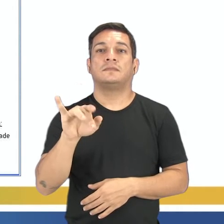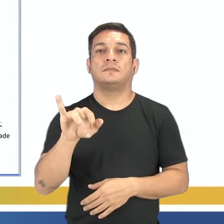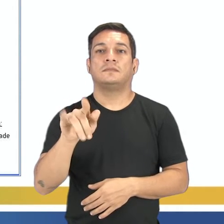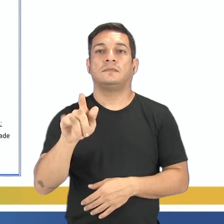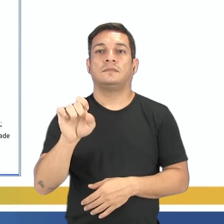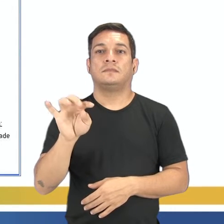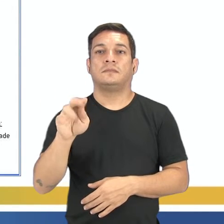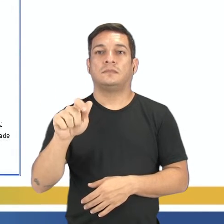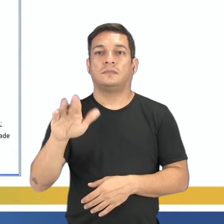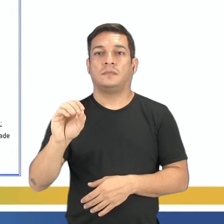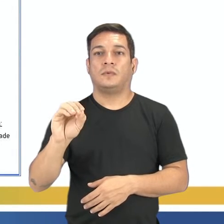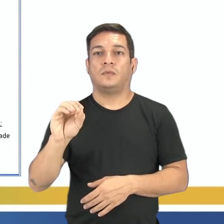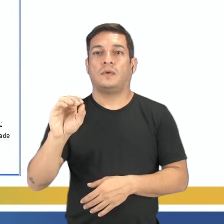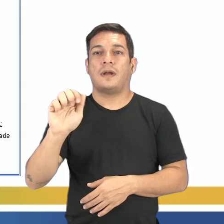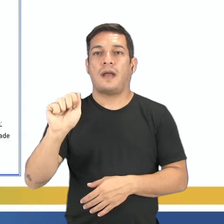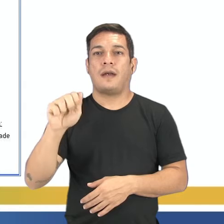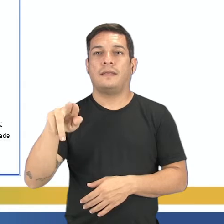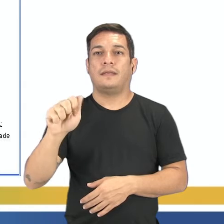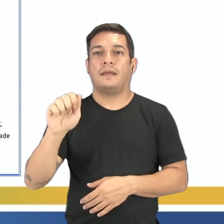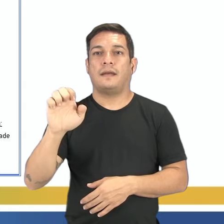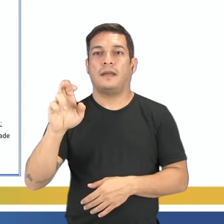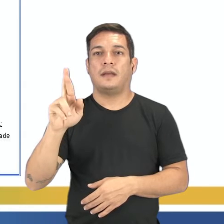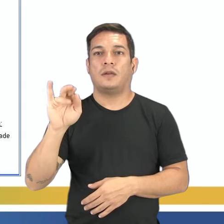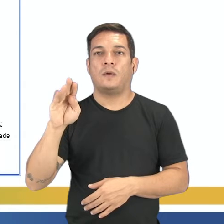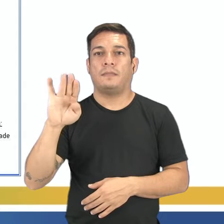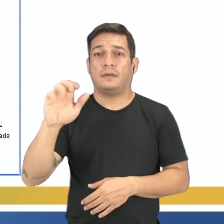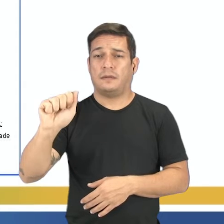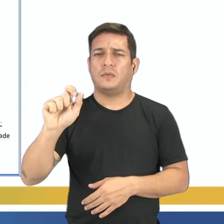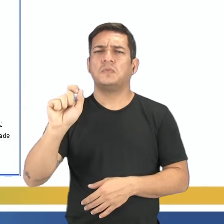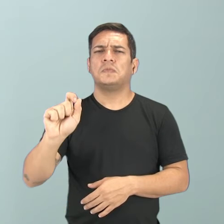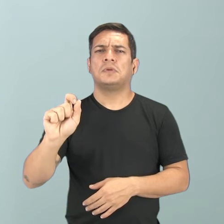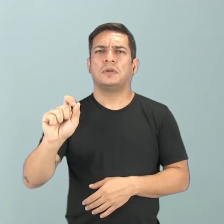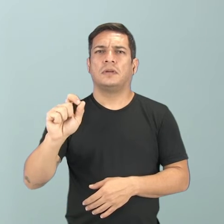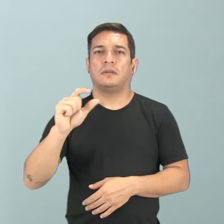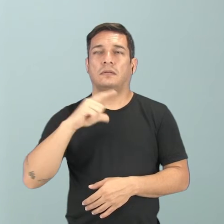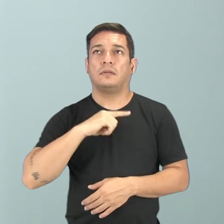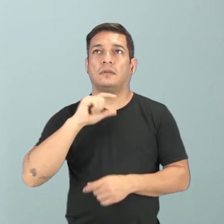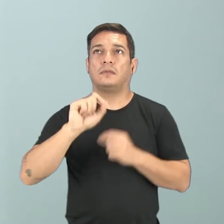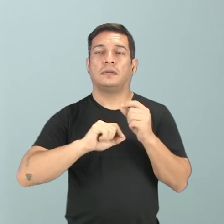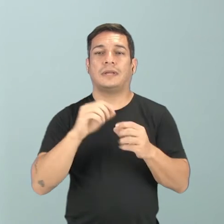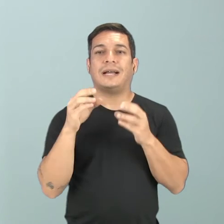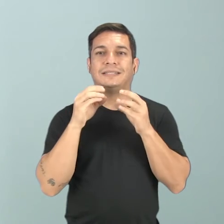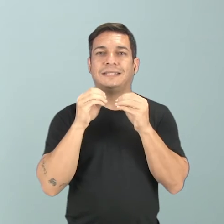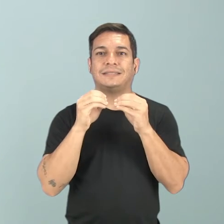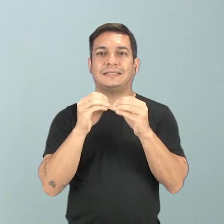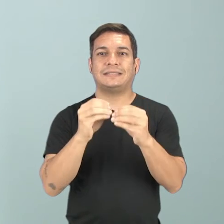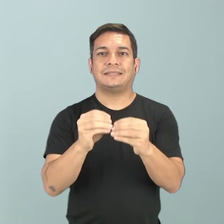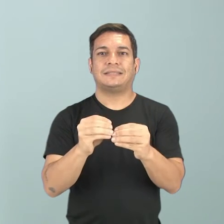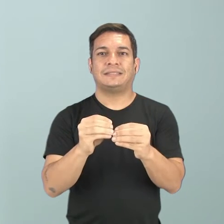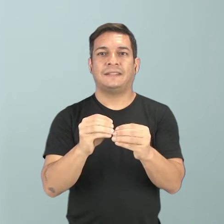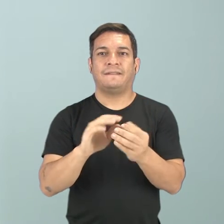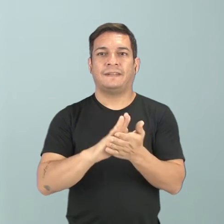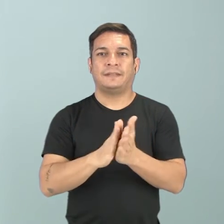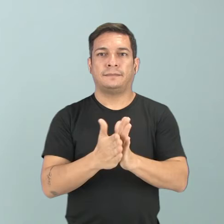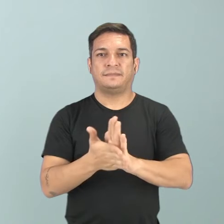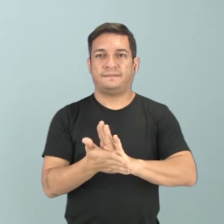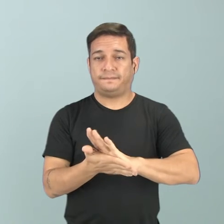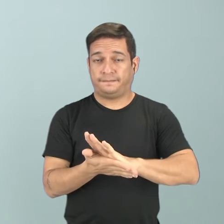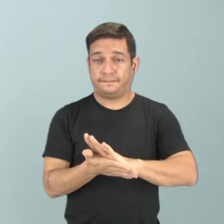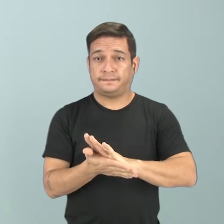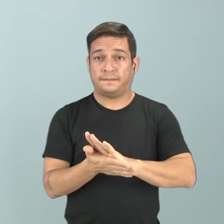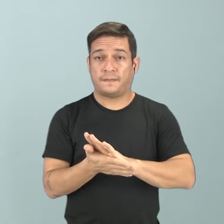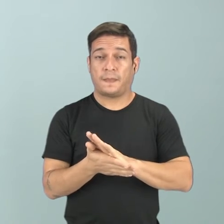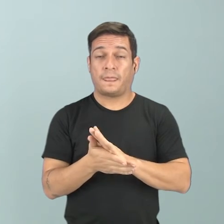digestão anaeróbica. O que é uma digestão anaeróbica? Onde as bactérias irão decompor